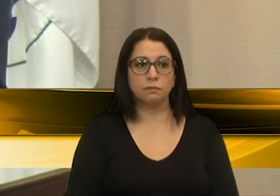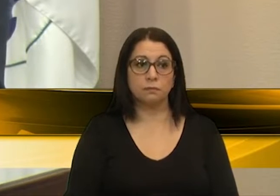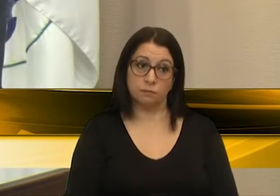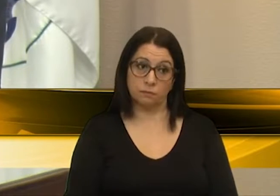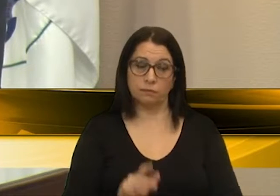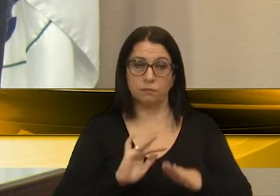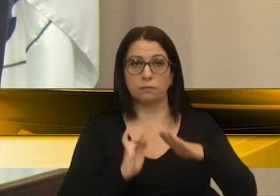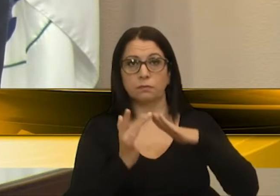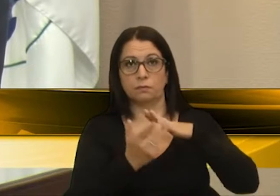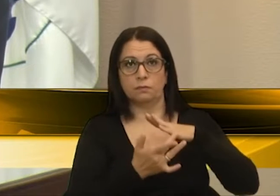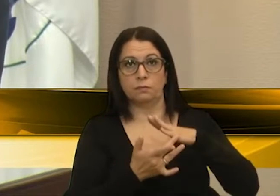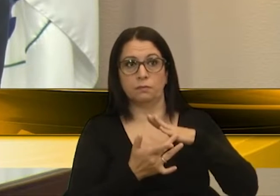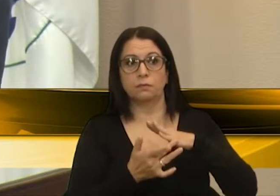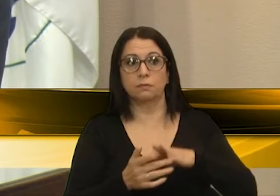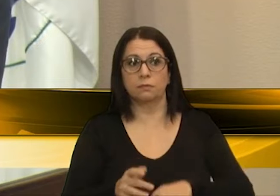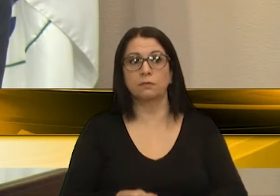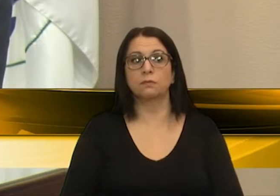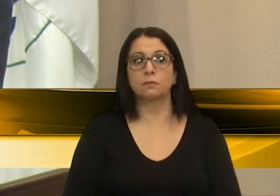redes sociais.